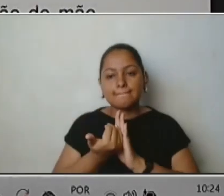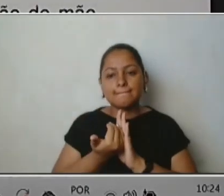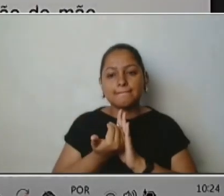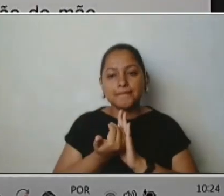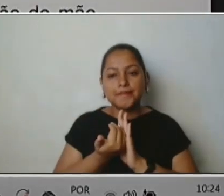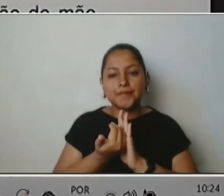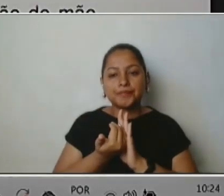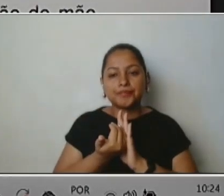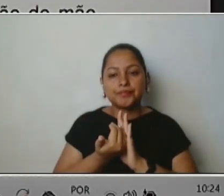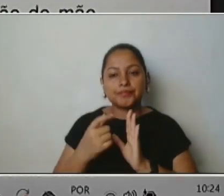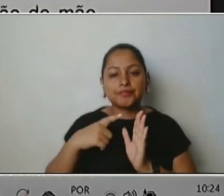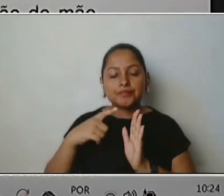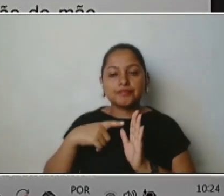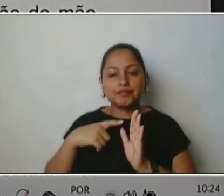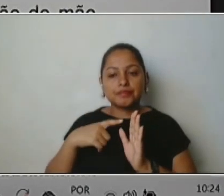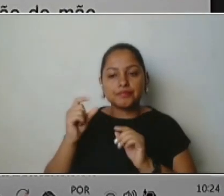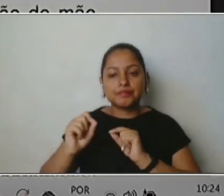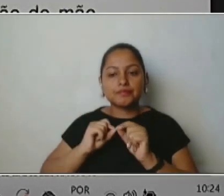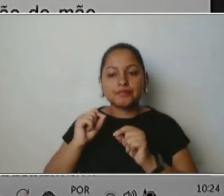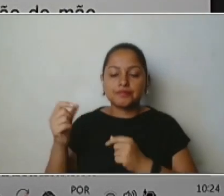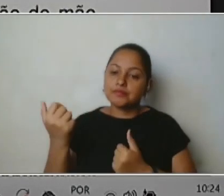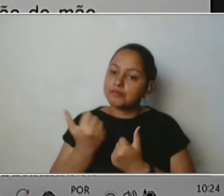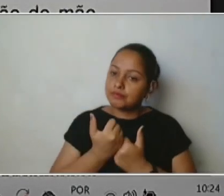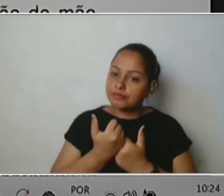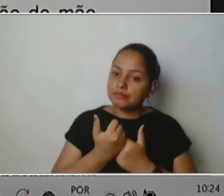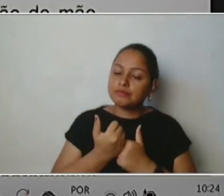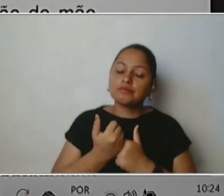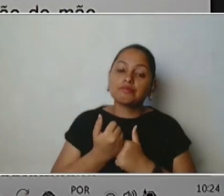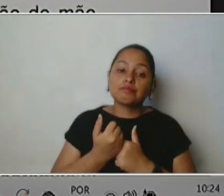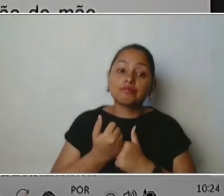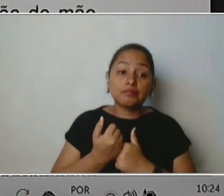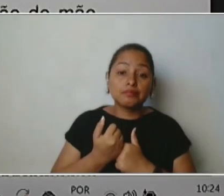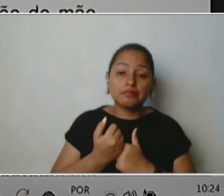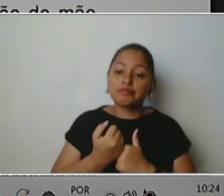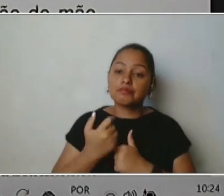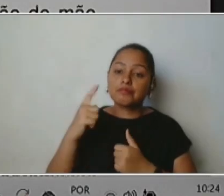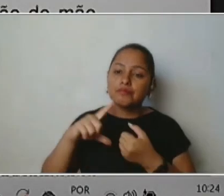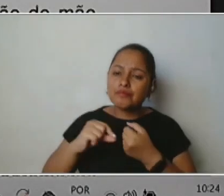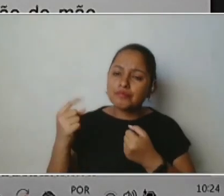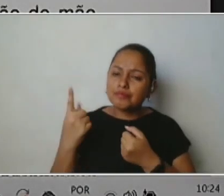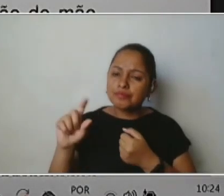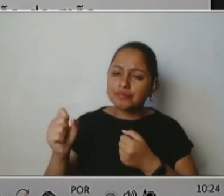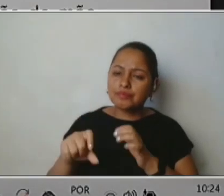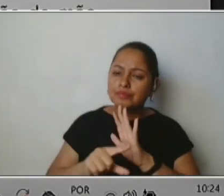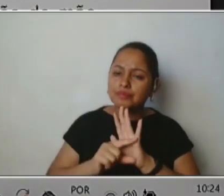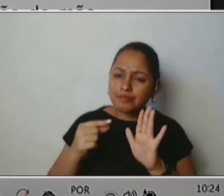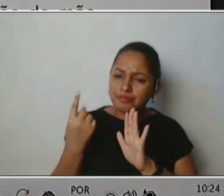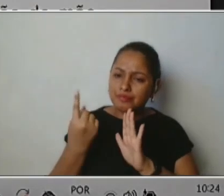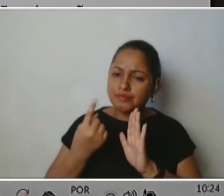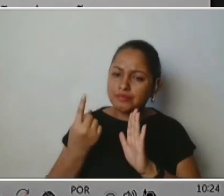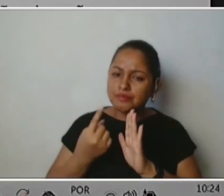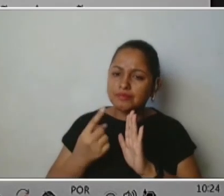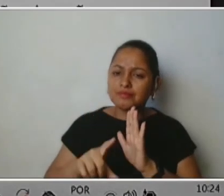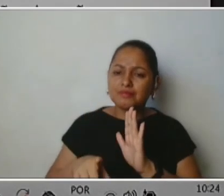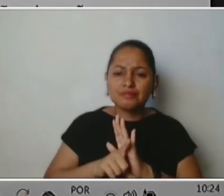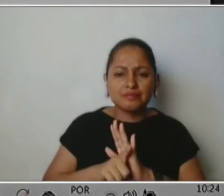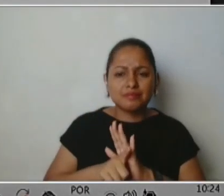obra referente à substituição de servidores, do que trata no artigo 18, parágrafo 1º da Lei de Responsabilidade